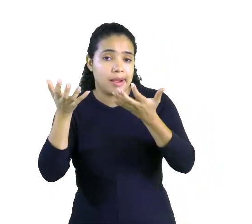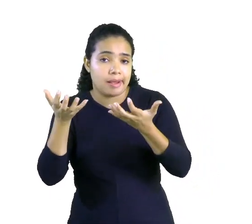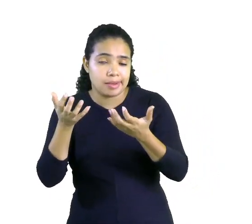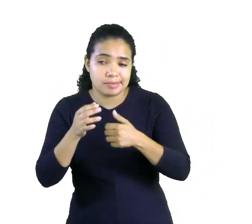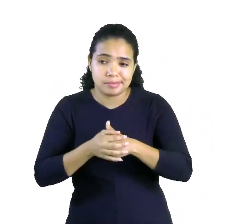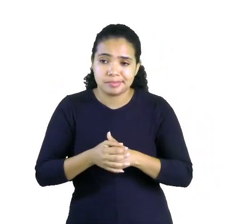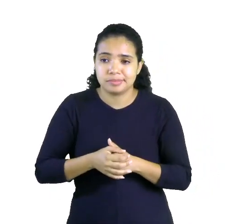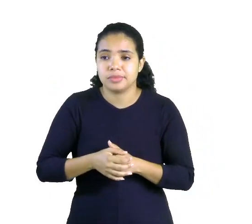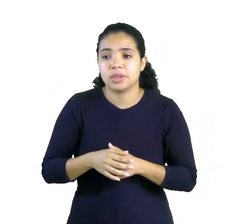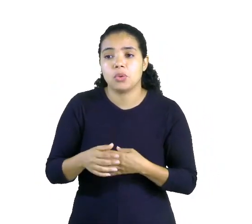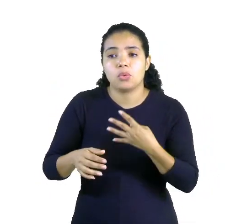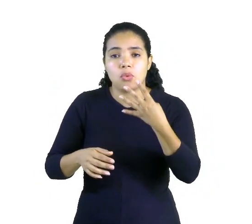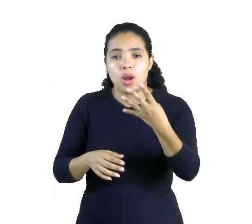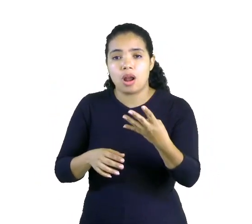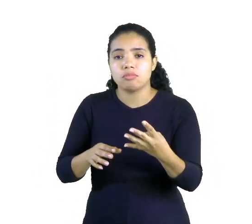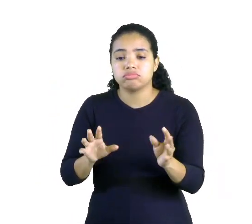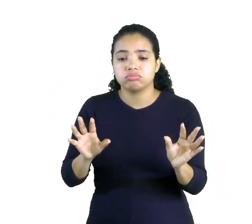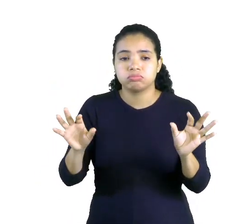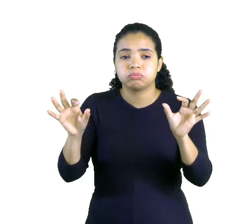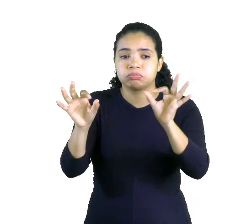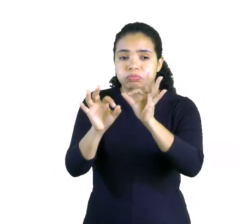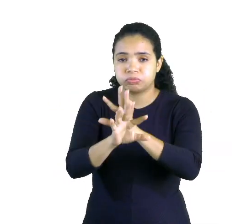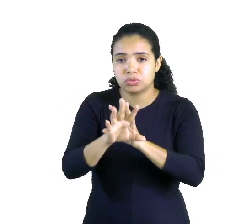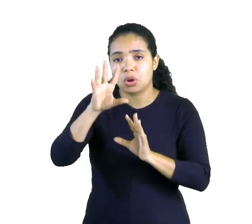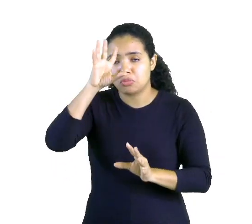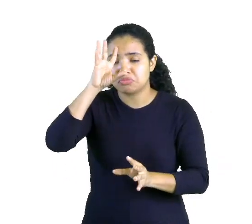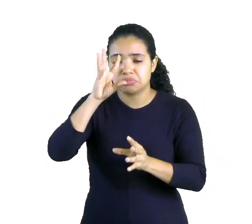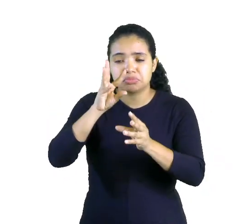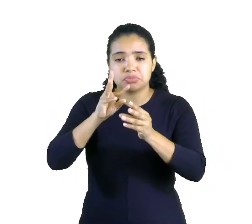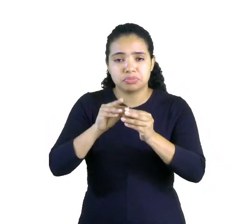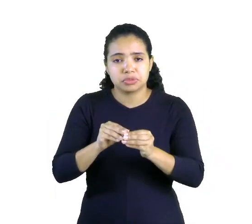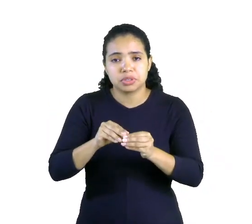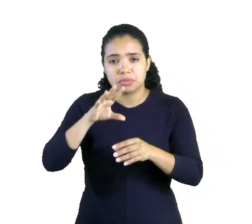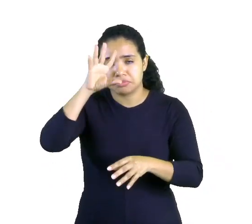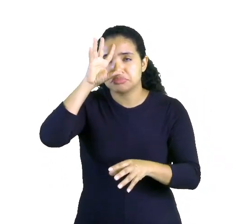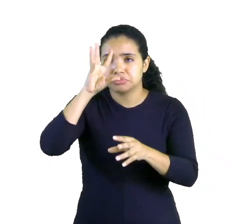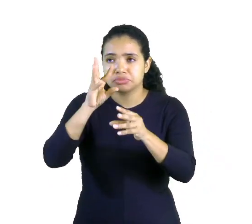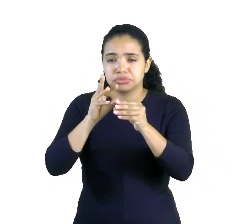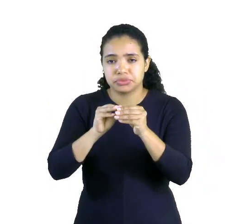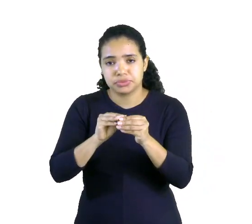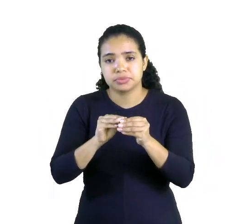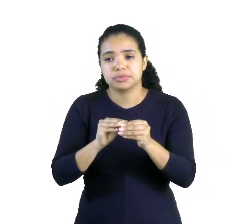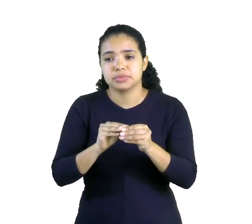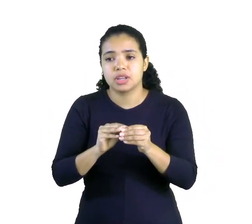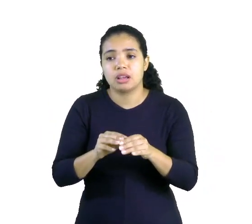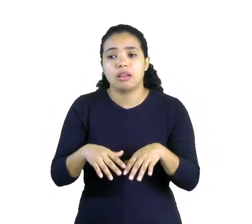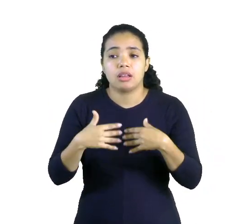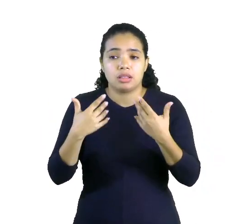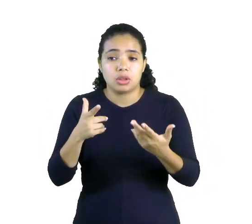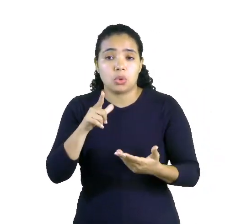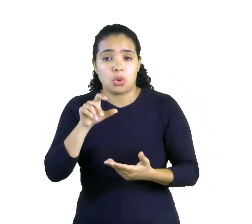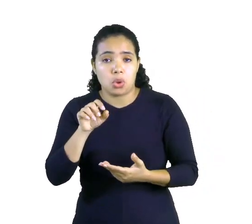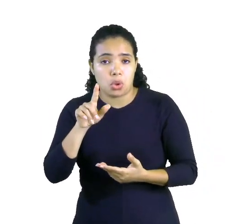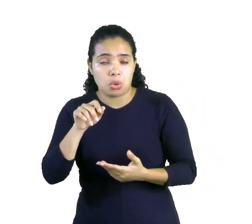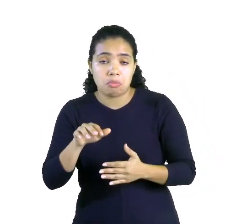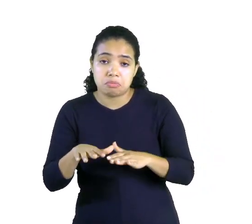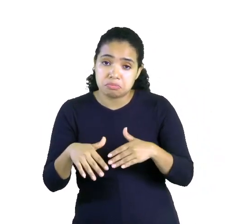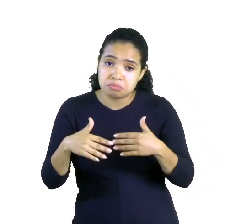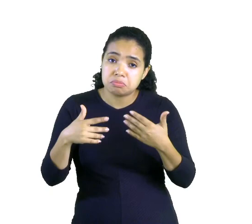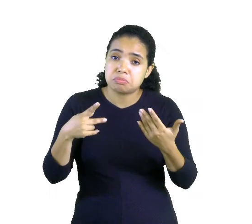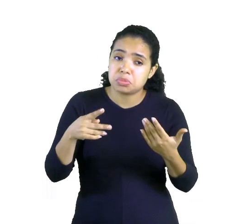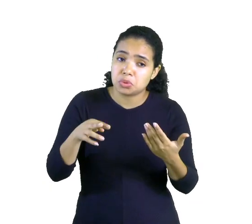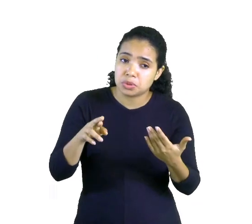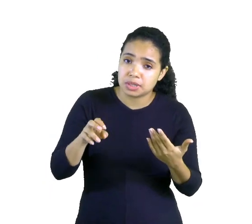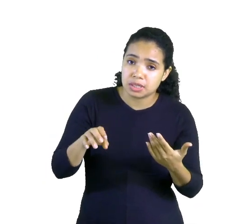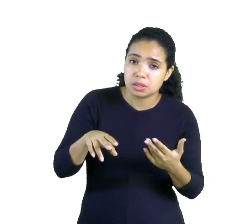Número 4, conclusivas, ideia de conclusão de um pensamento. Logo, portanto,